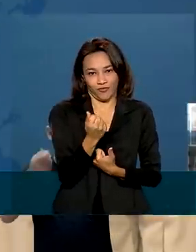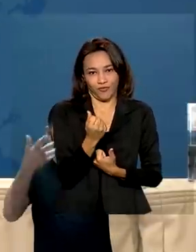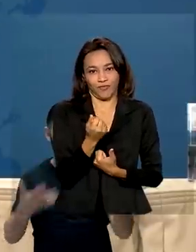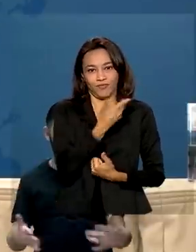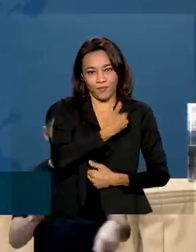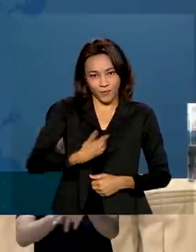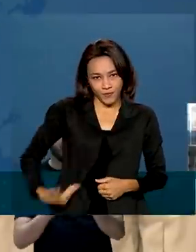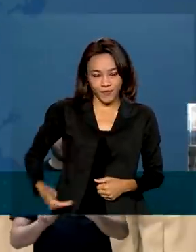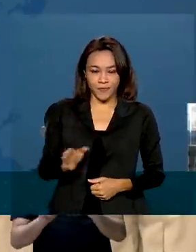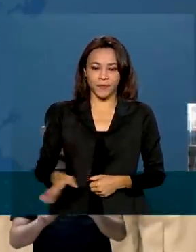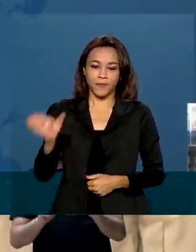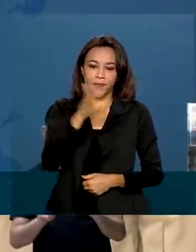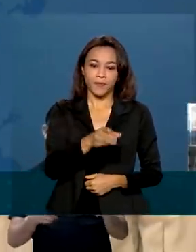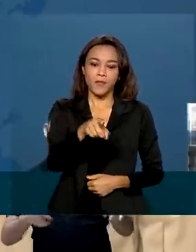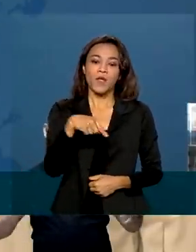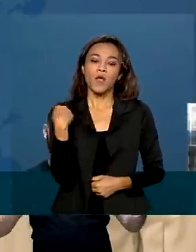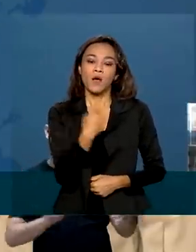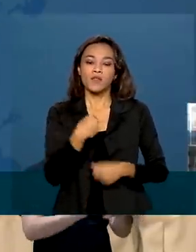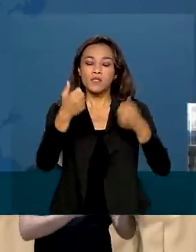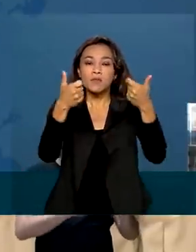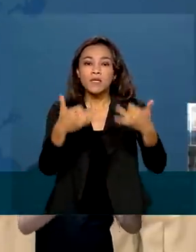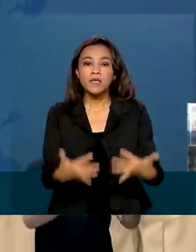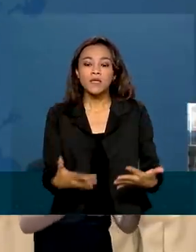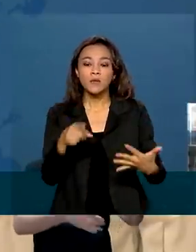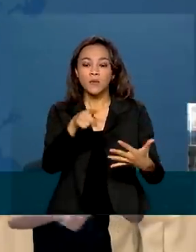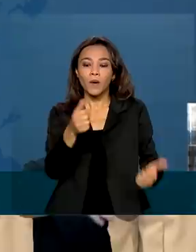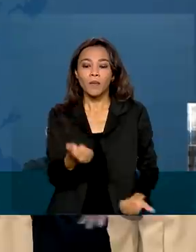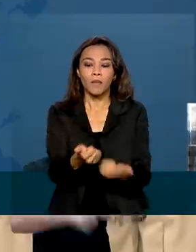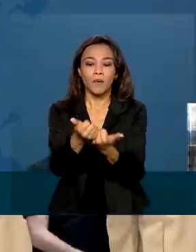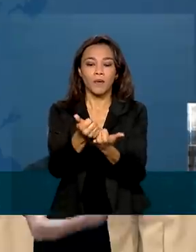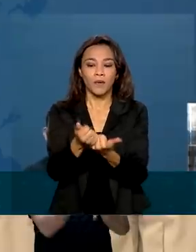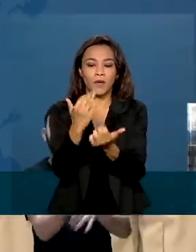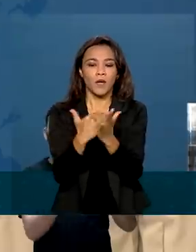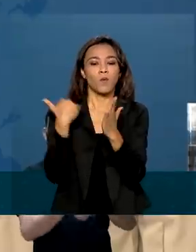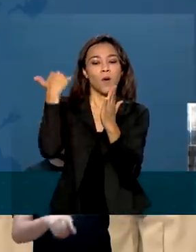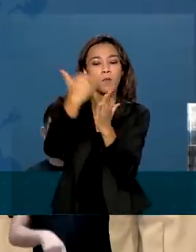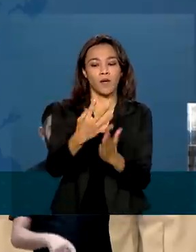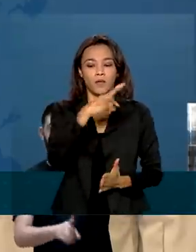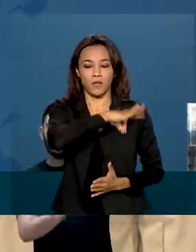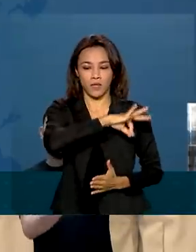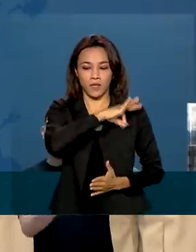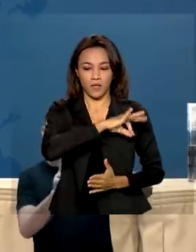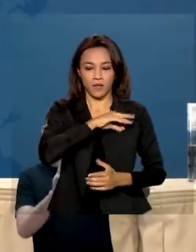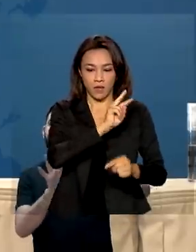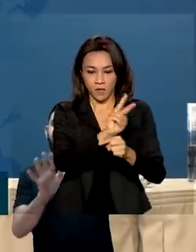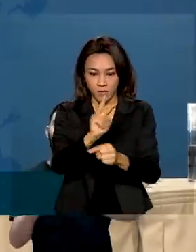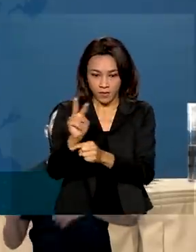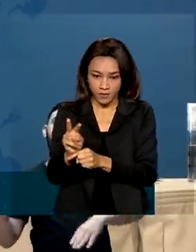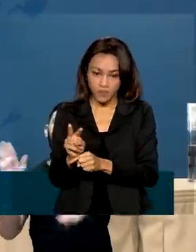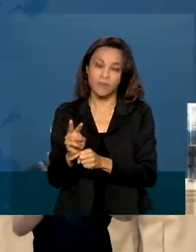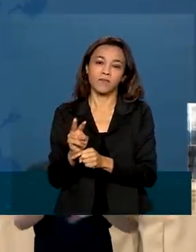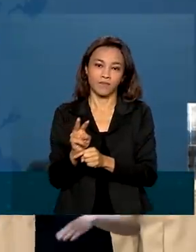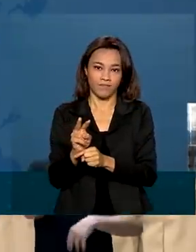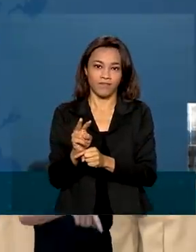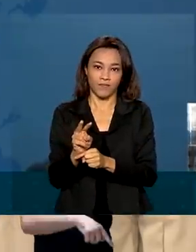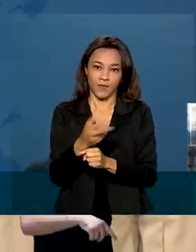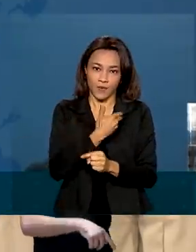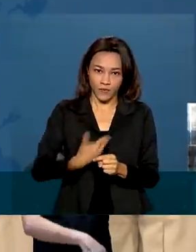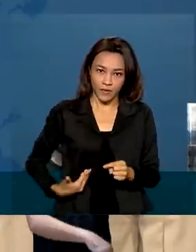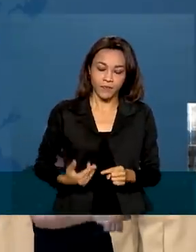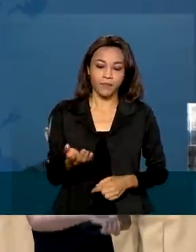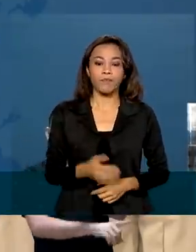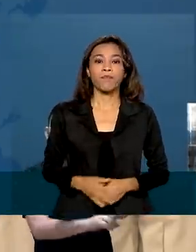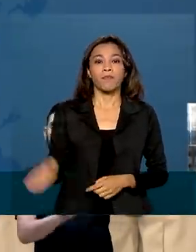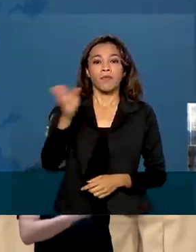inclusão produtiva e de aumento de renda das pessoas assistidas pela rede de proteção social. O governo